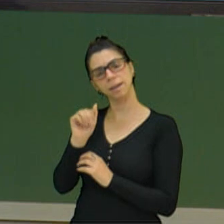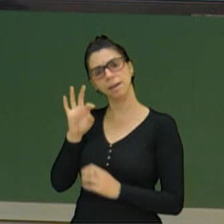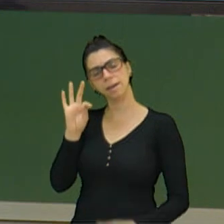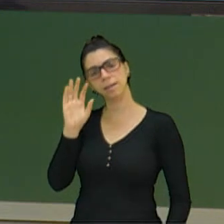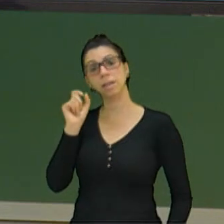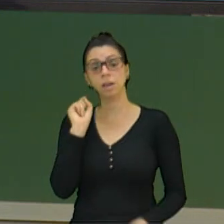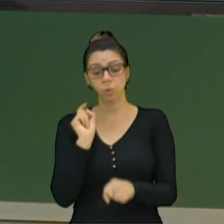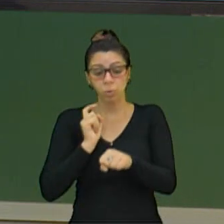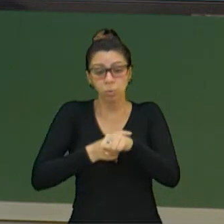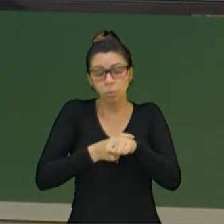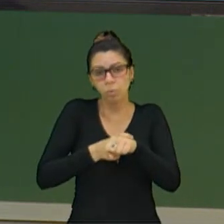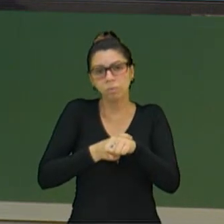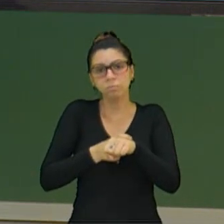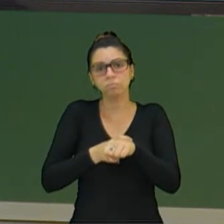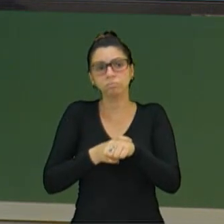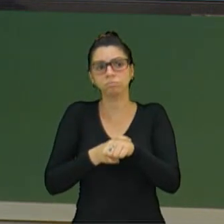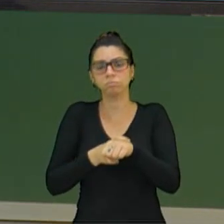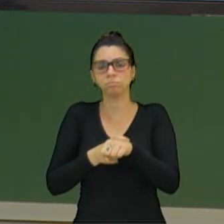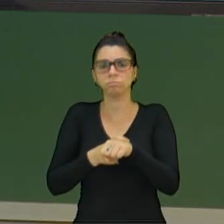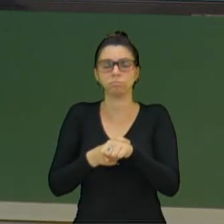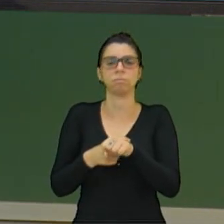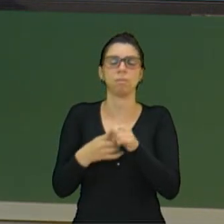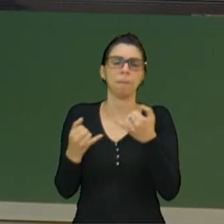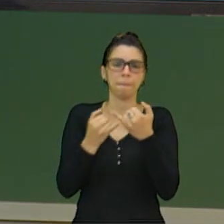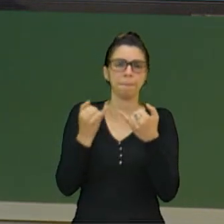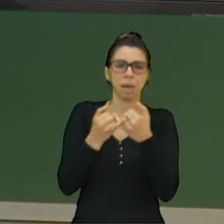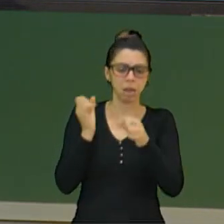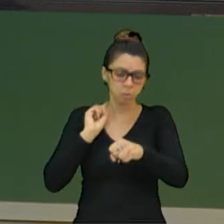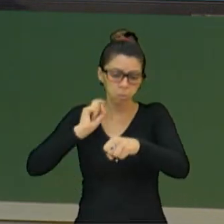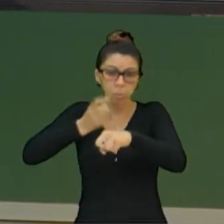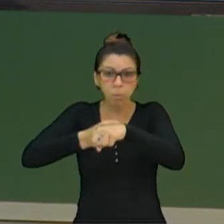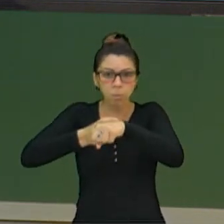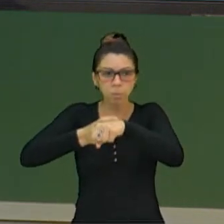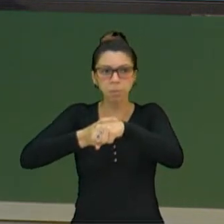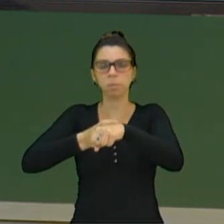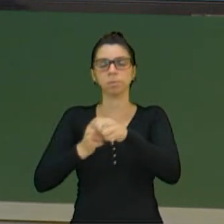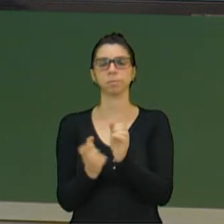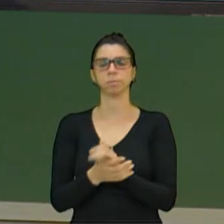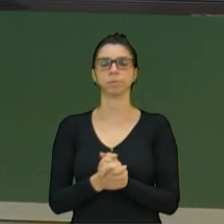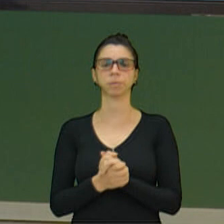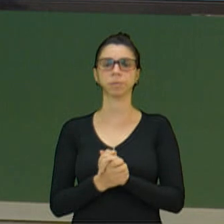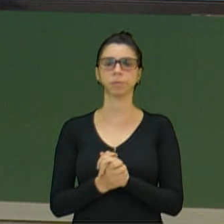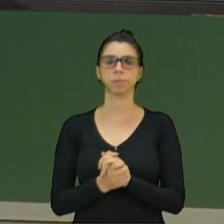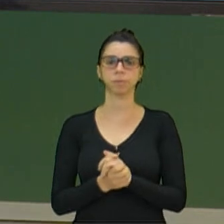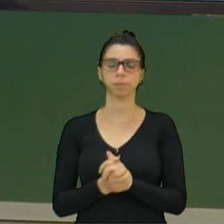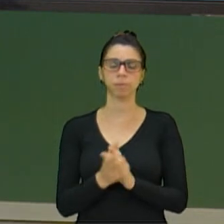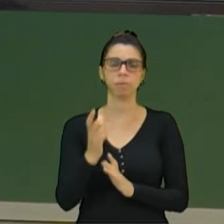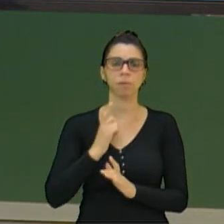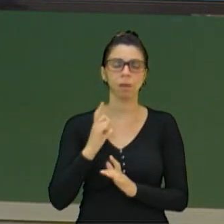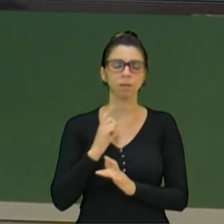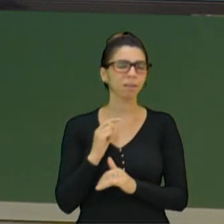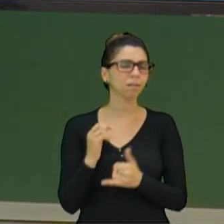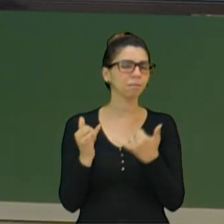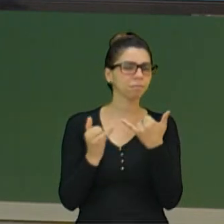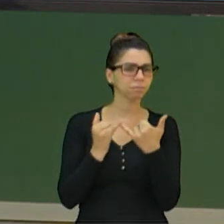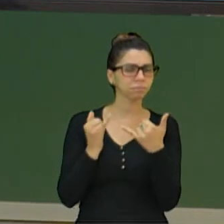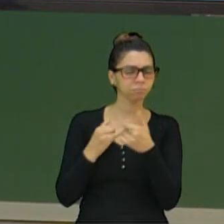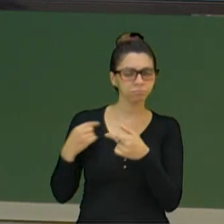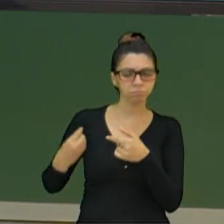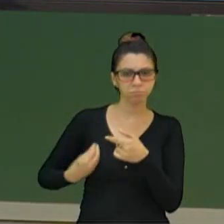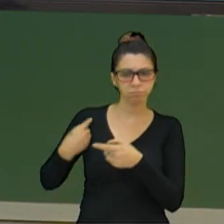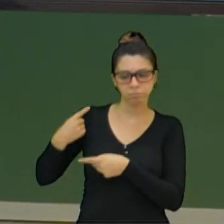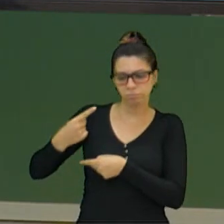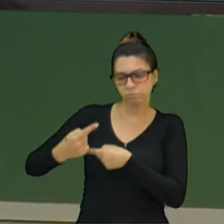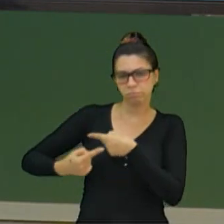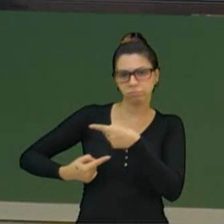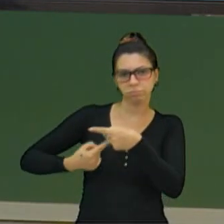mais dura, que parece um couro, uma pele dura. E elas têm um parentesco evolutivo